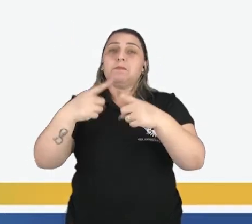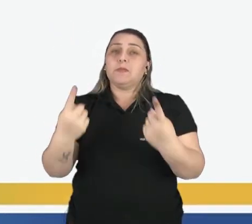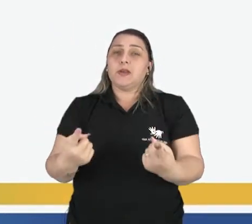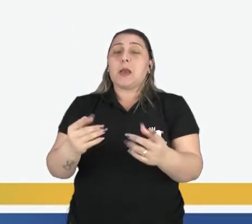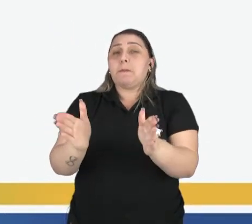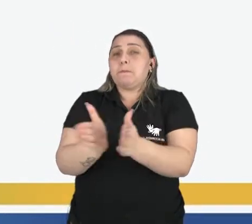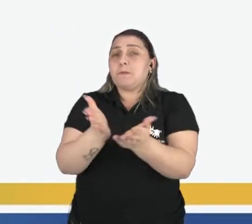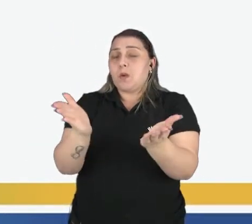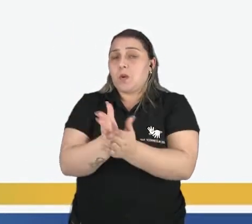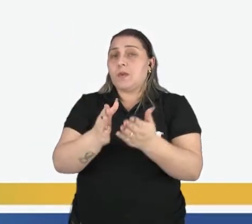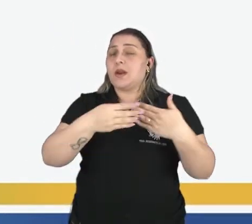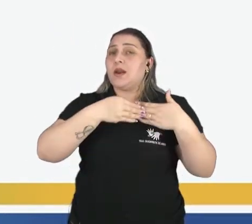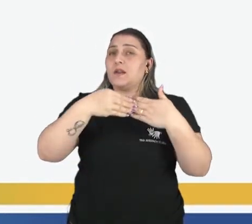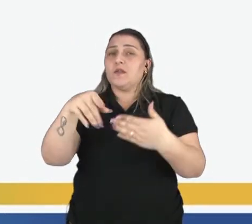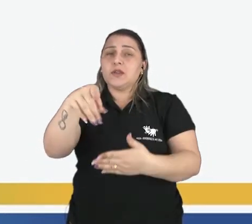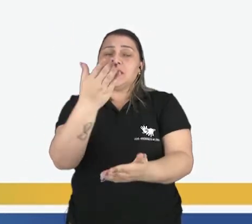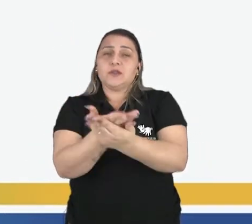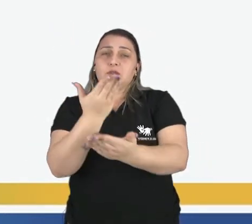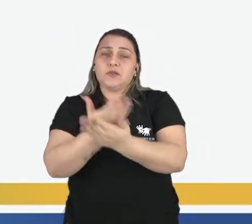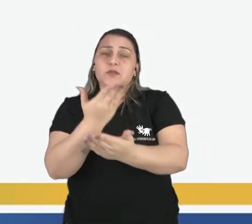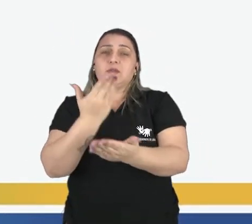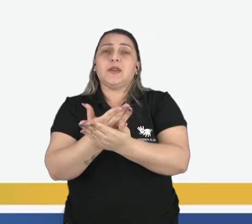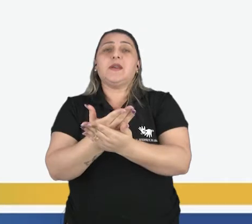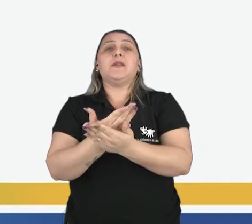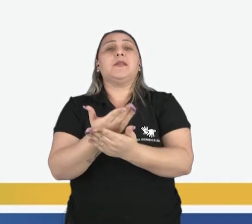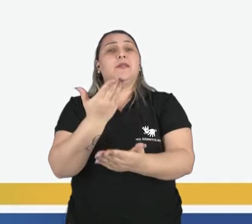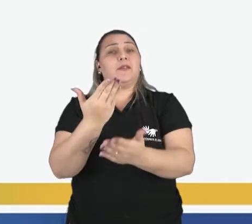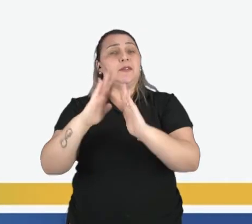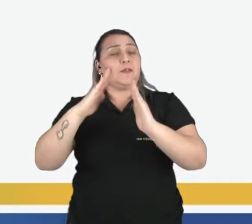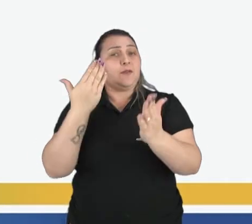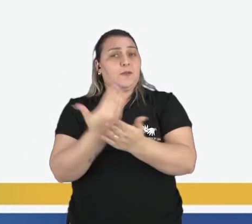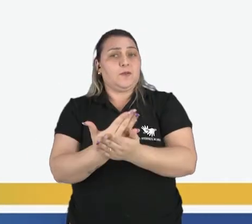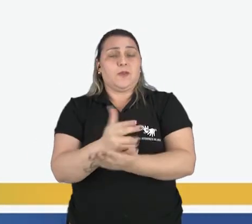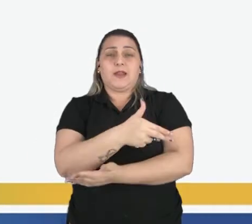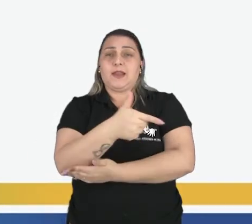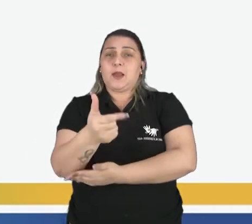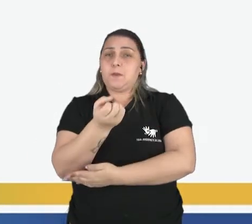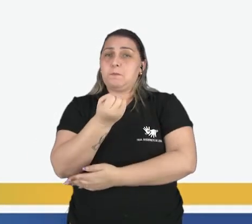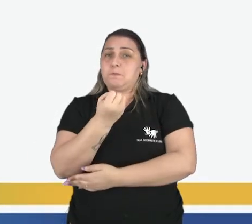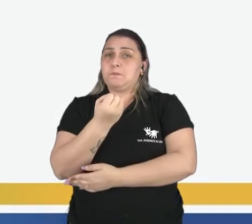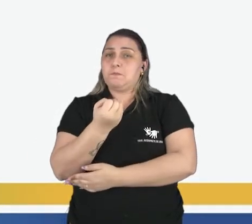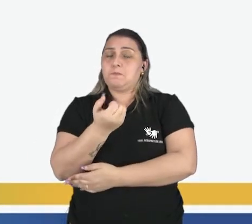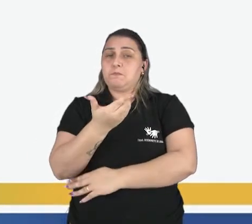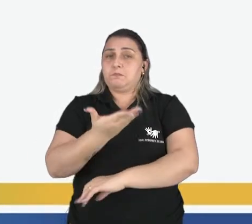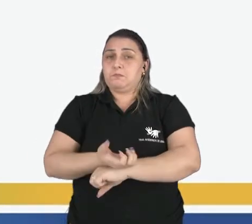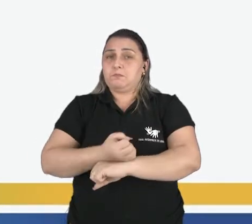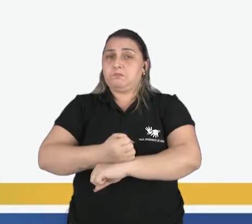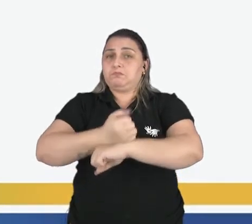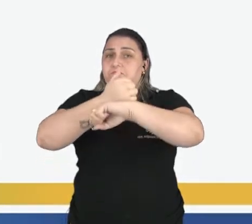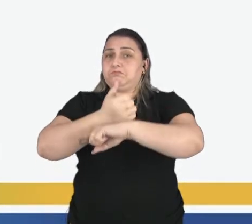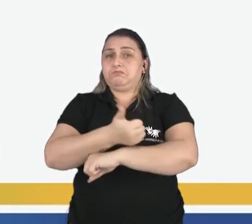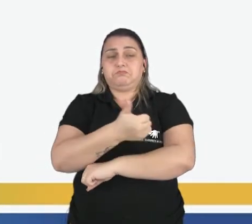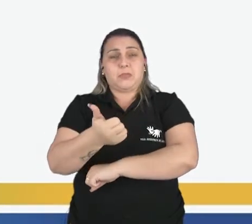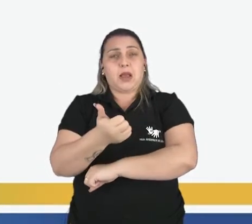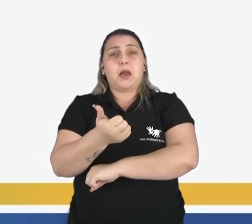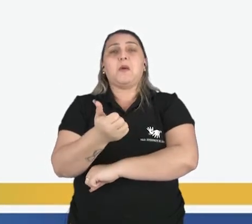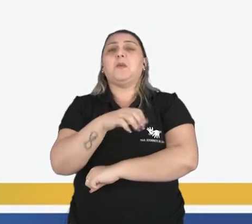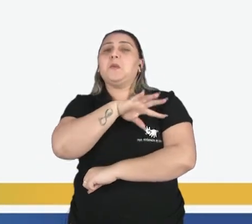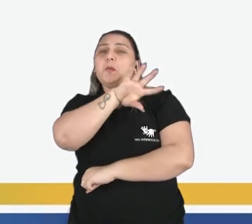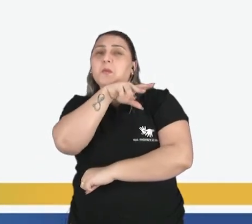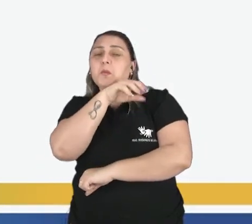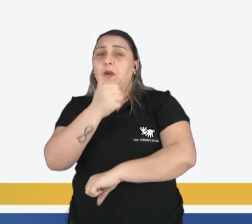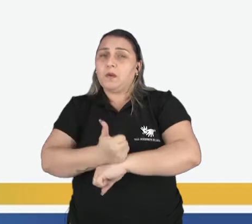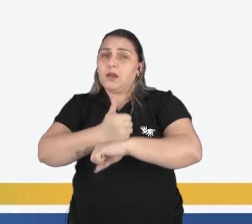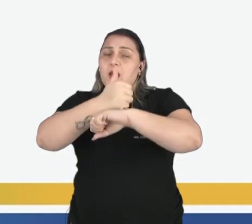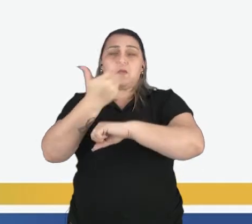ser pobre leva você a estudar em escolas muitas vezes que não têm boa qualidade, e essa má qualidade faz com que você